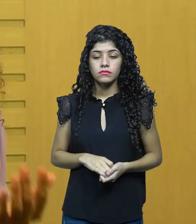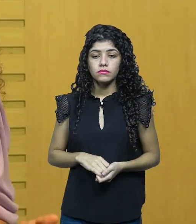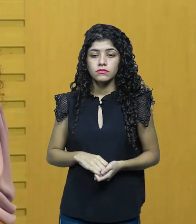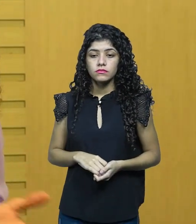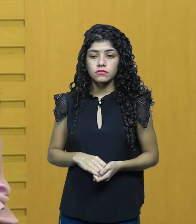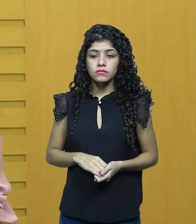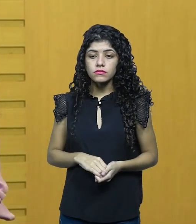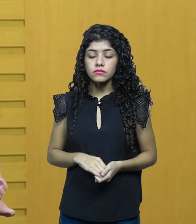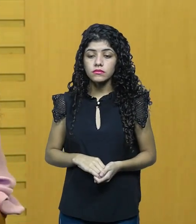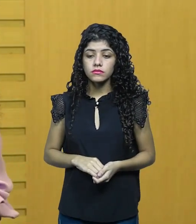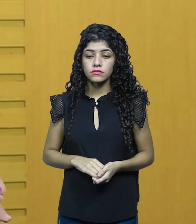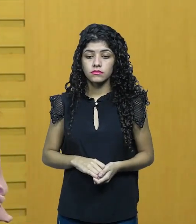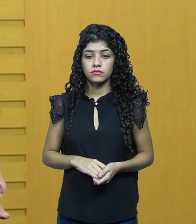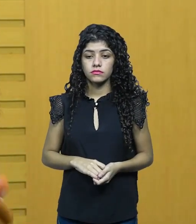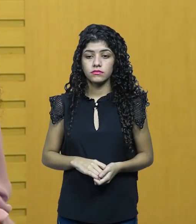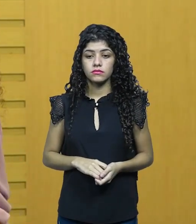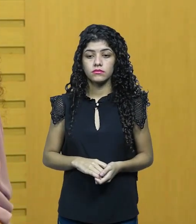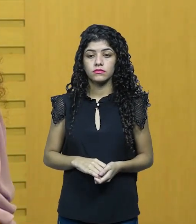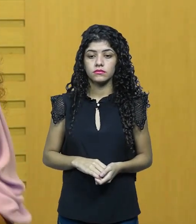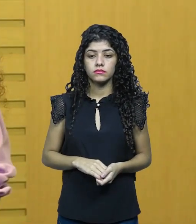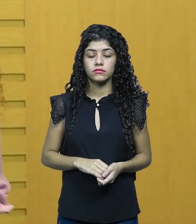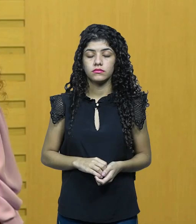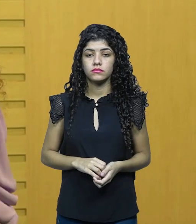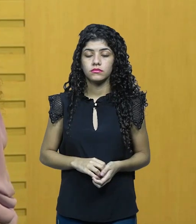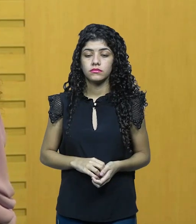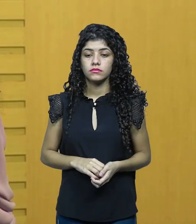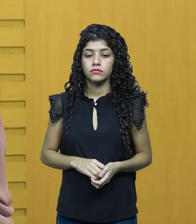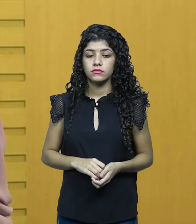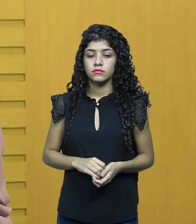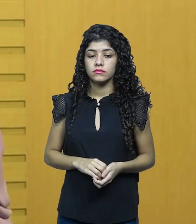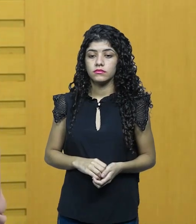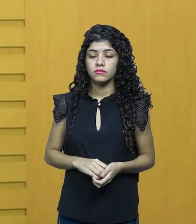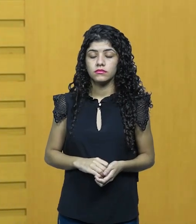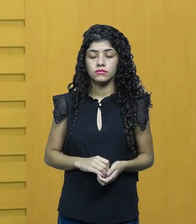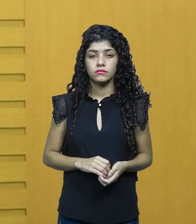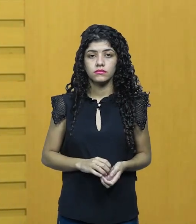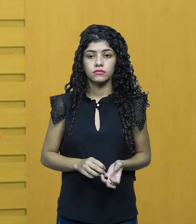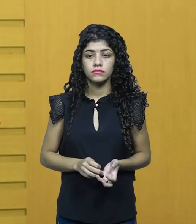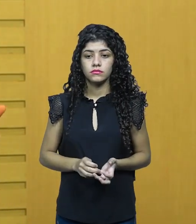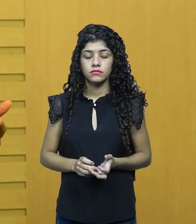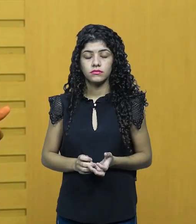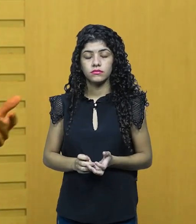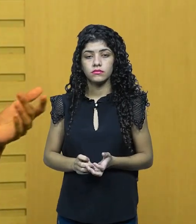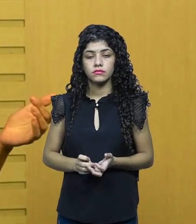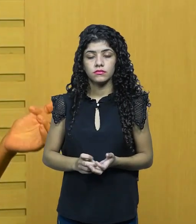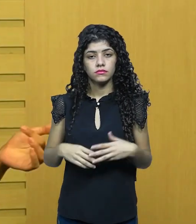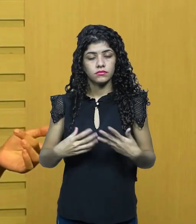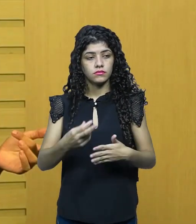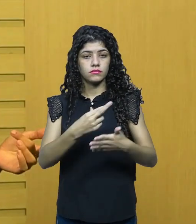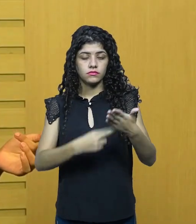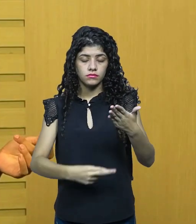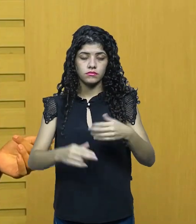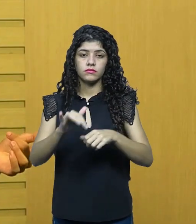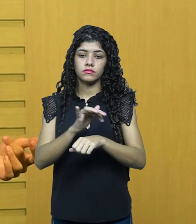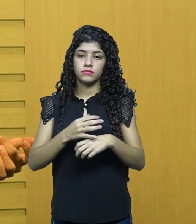não ser o diretor, não estar ali no processo de set, as pessoas descartam mesmo. Então, quando